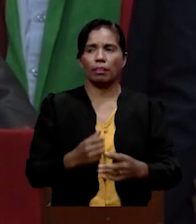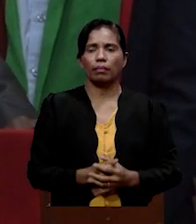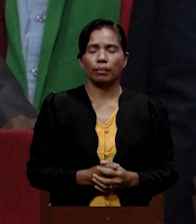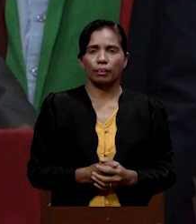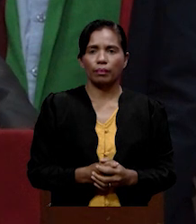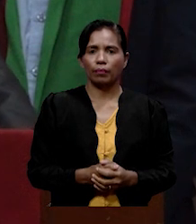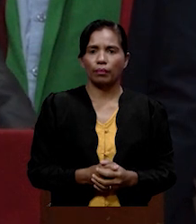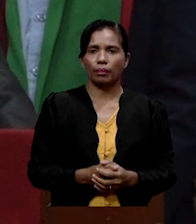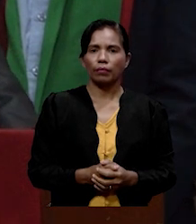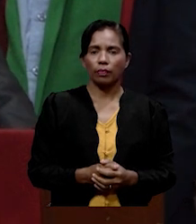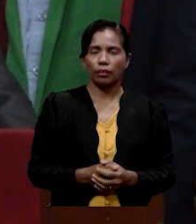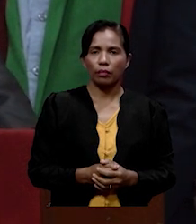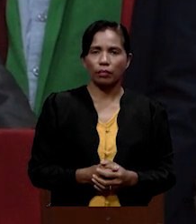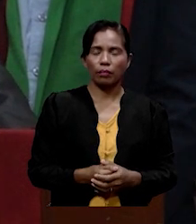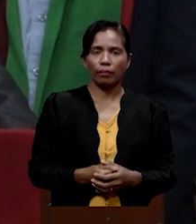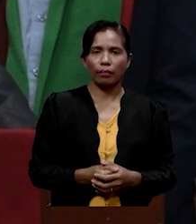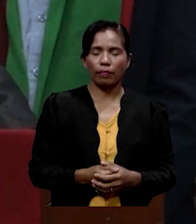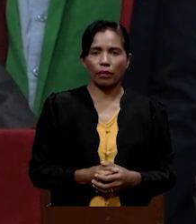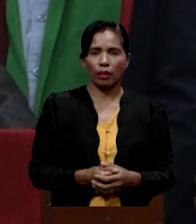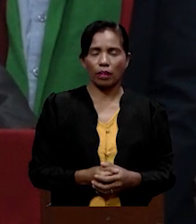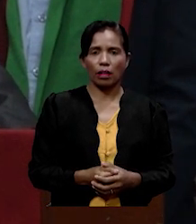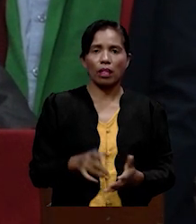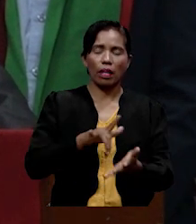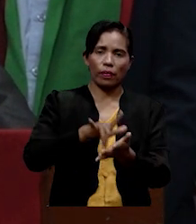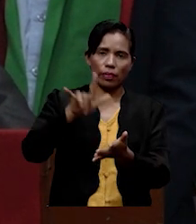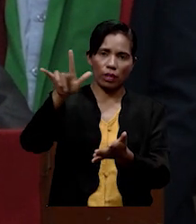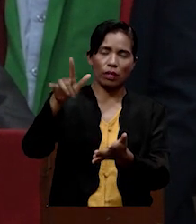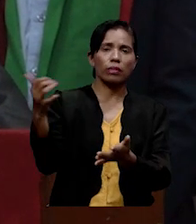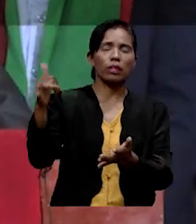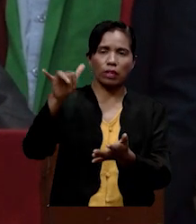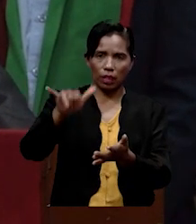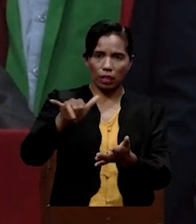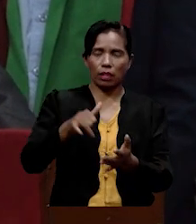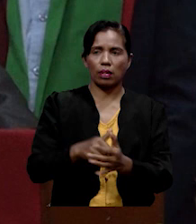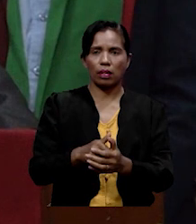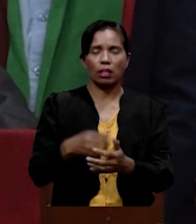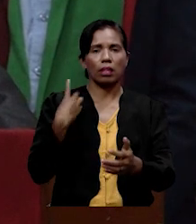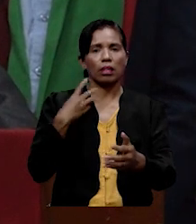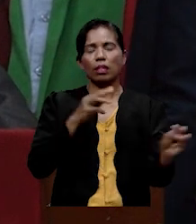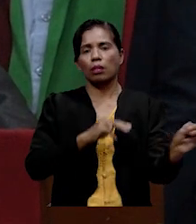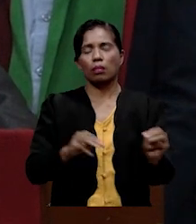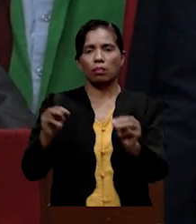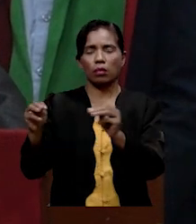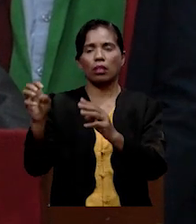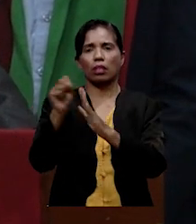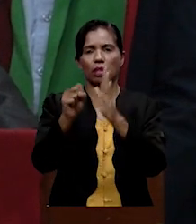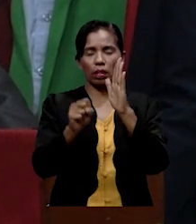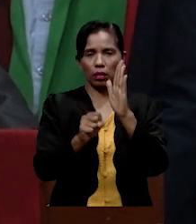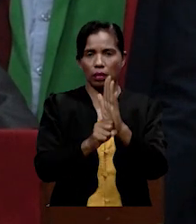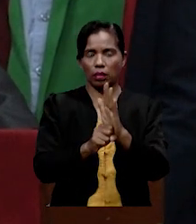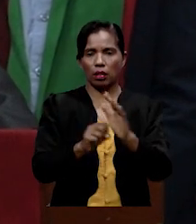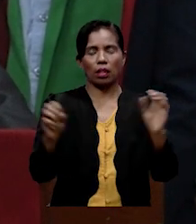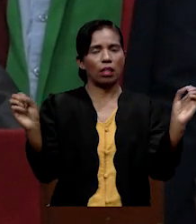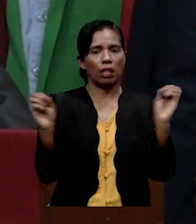Então, voo sira, voo comercial sira, não vemos que ia, está mudando o estatuto para non-scheduled